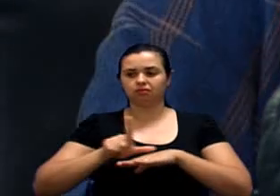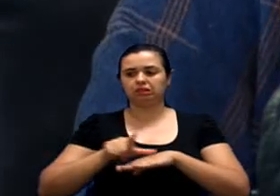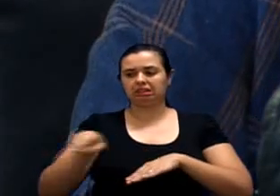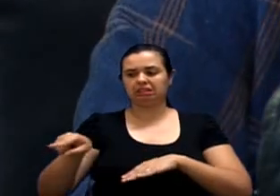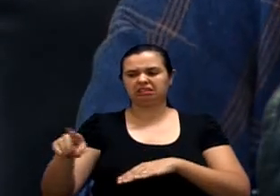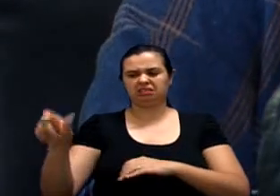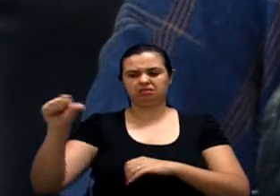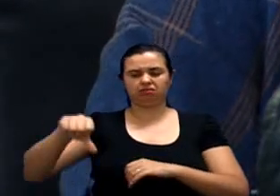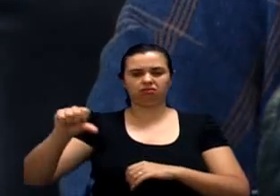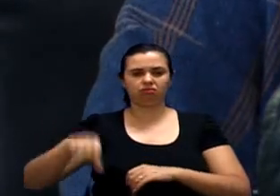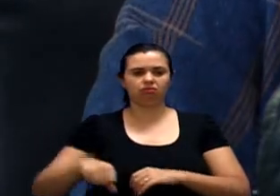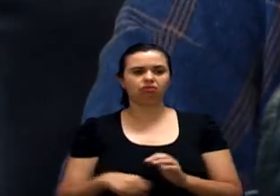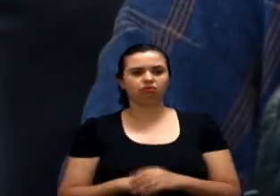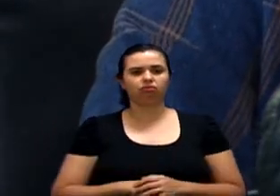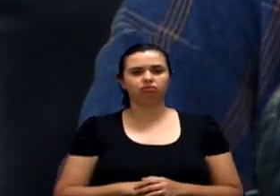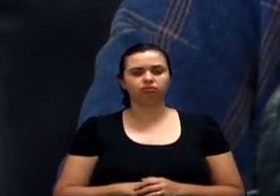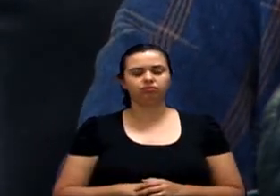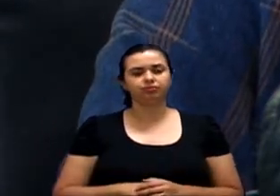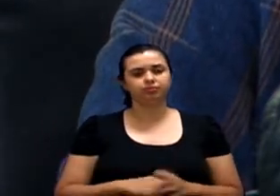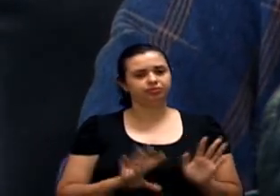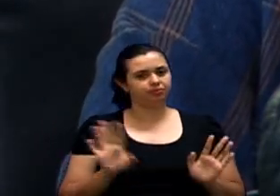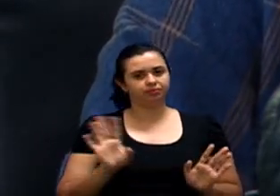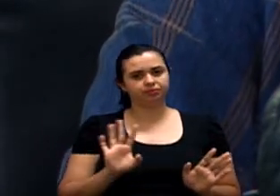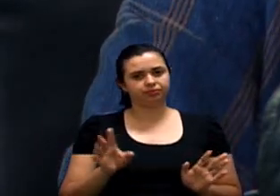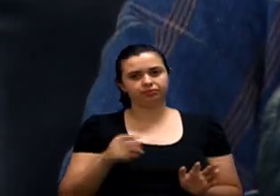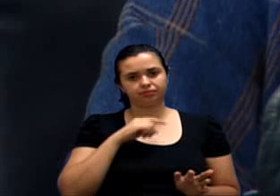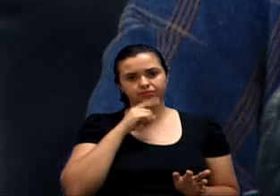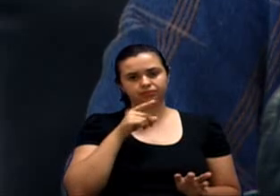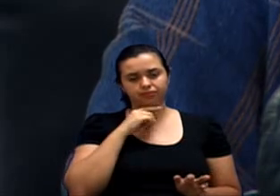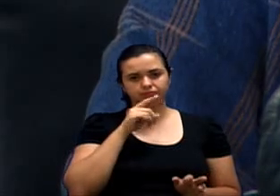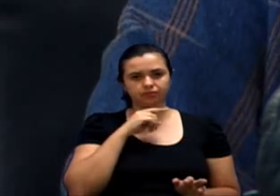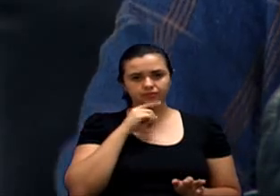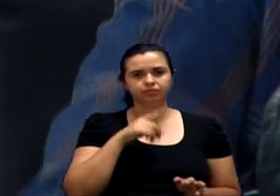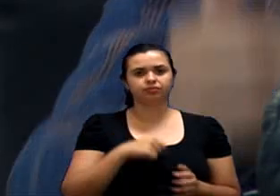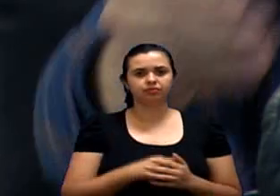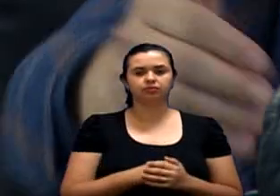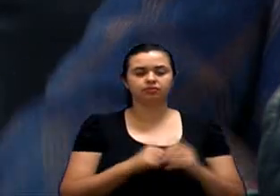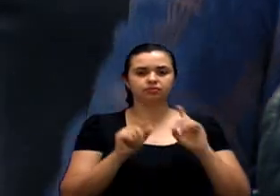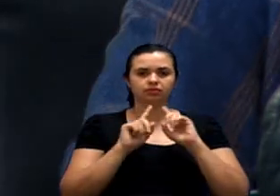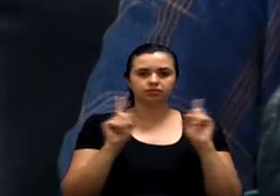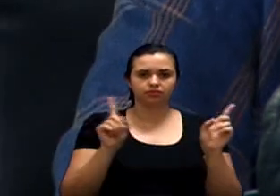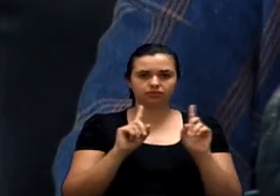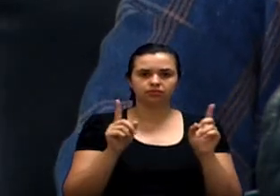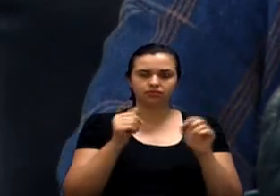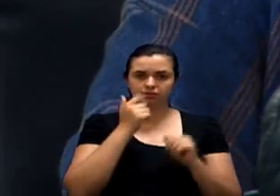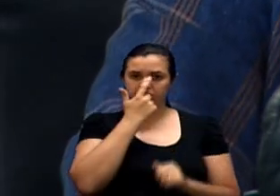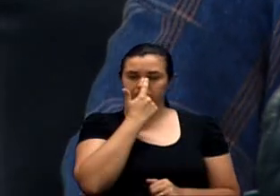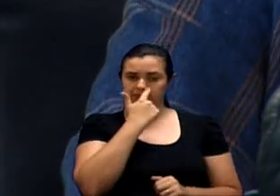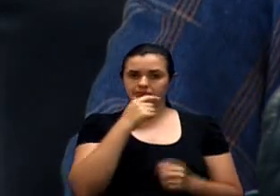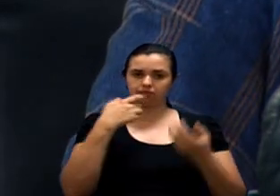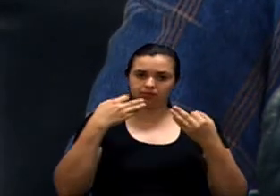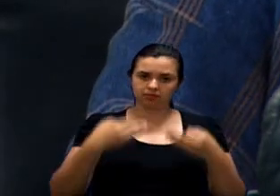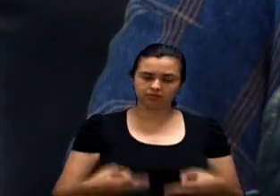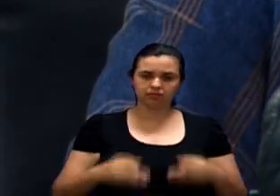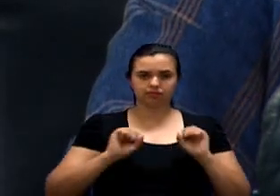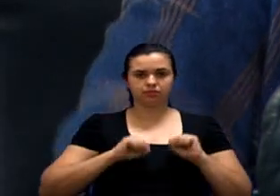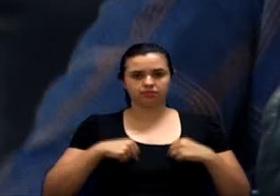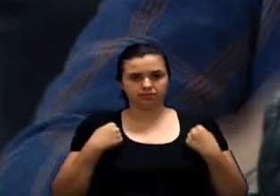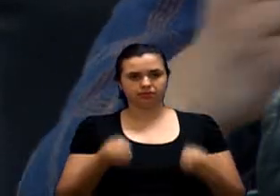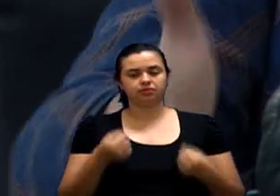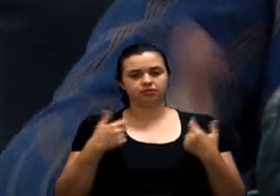que é mais ou menos assim que funciona, né? Não conseguiram alcançar o espaço com trabalho, com